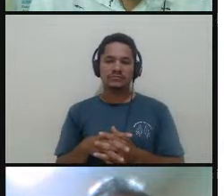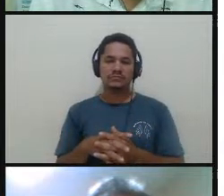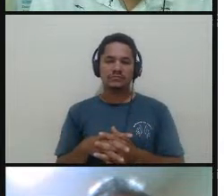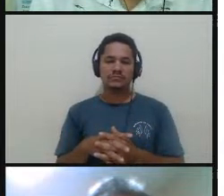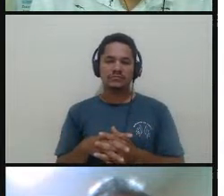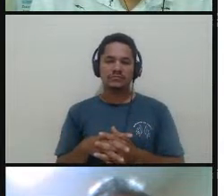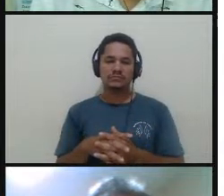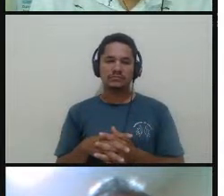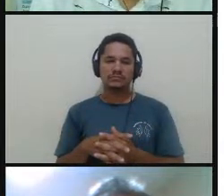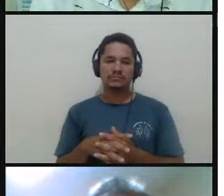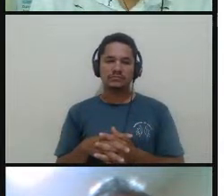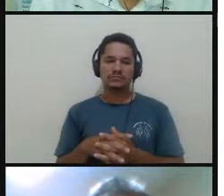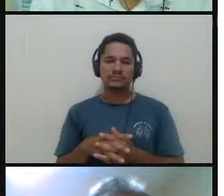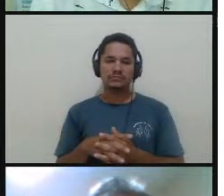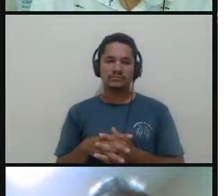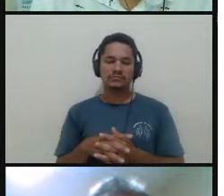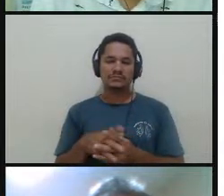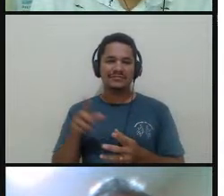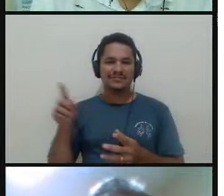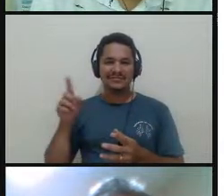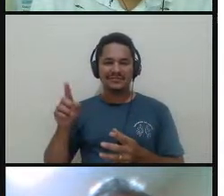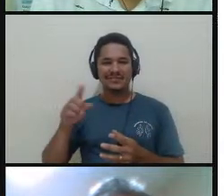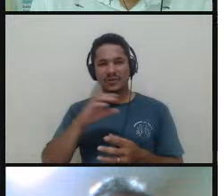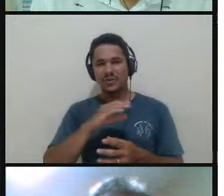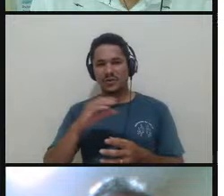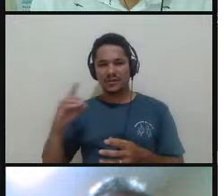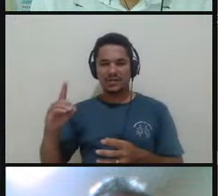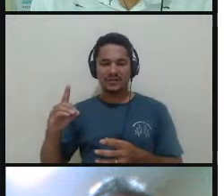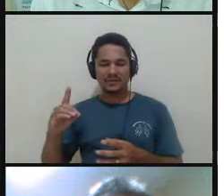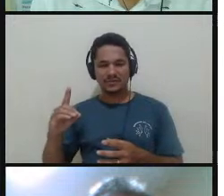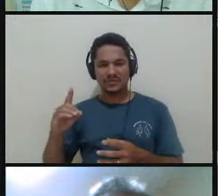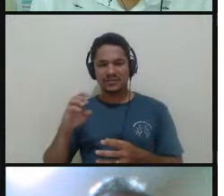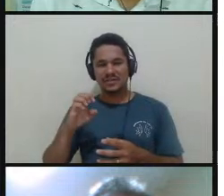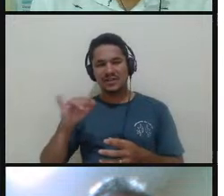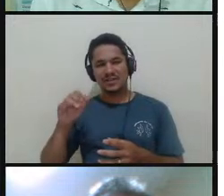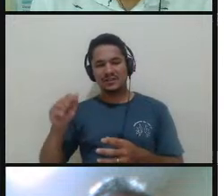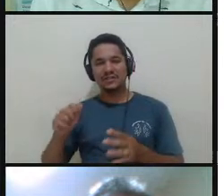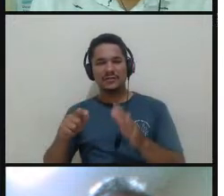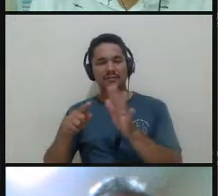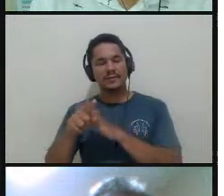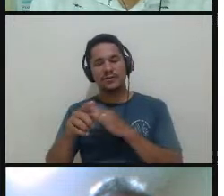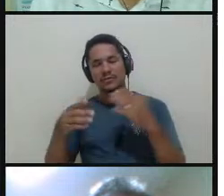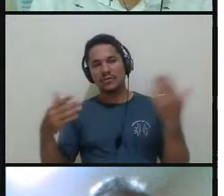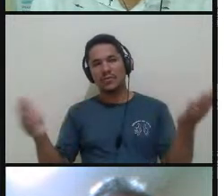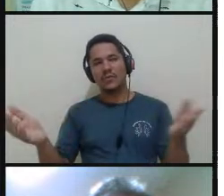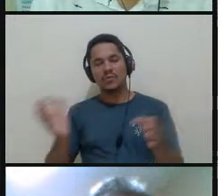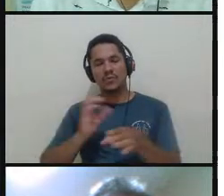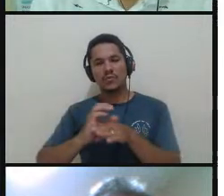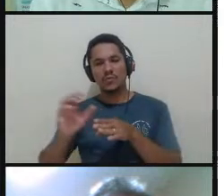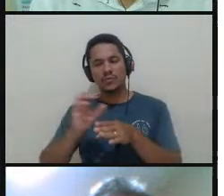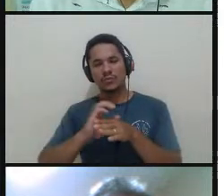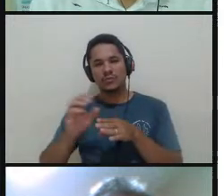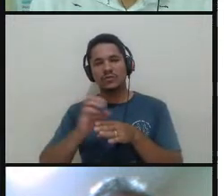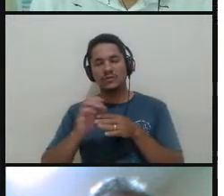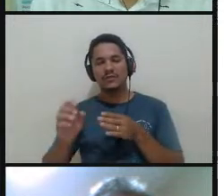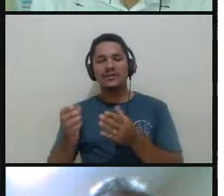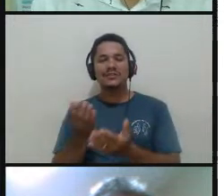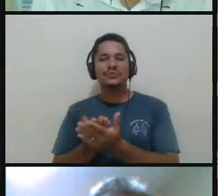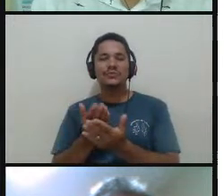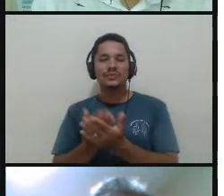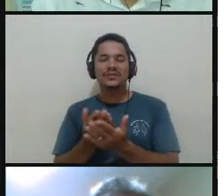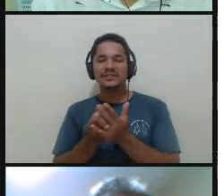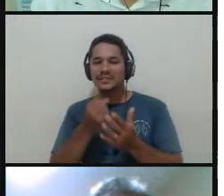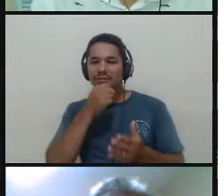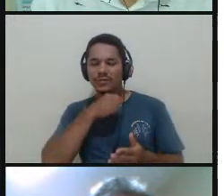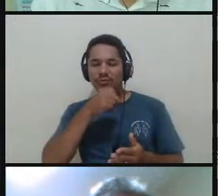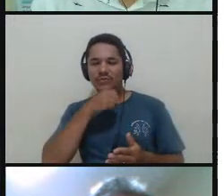O Carlyle, coordenador de EJA, lá da Escola Dora Tomich, ele pergunta quais cursos são destinados aos estudantes idosos. Então, assim,